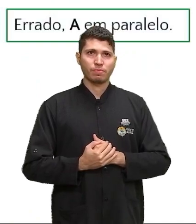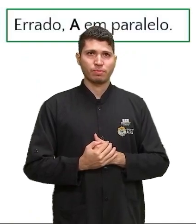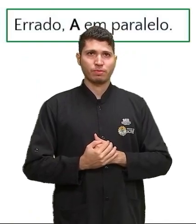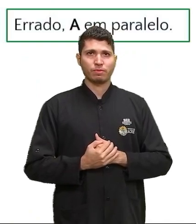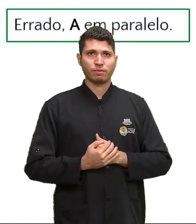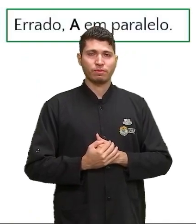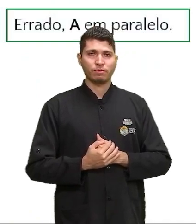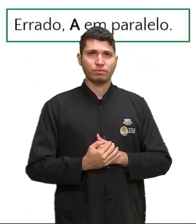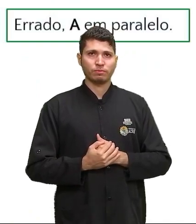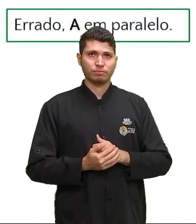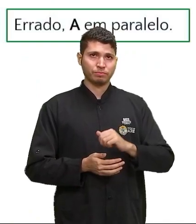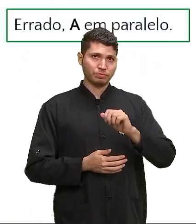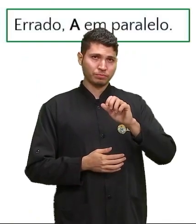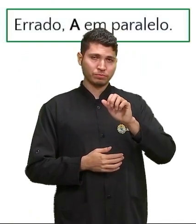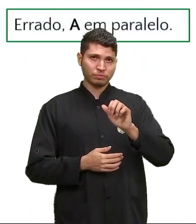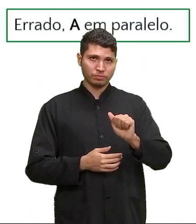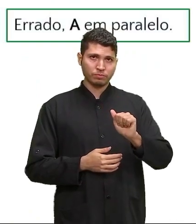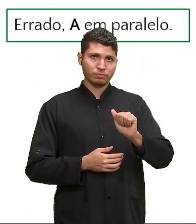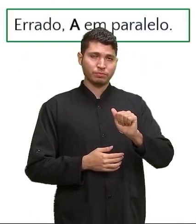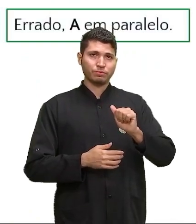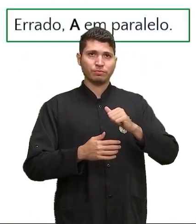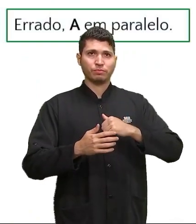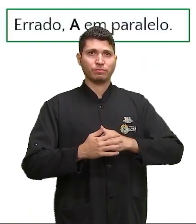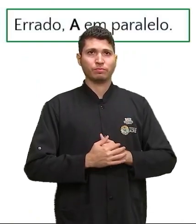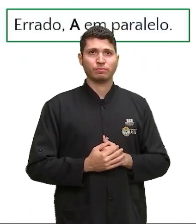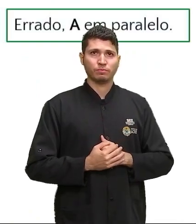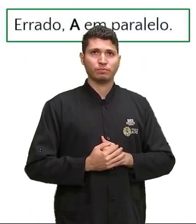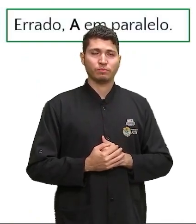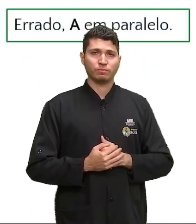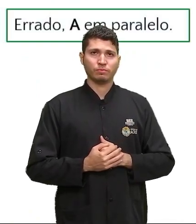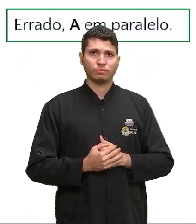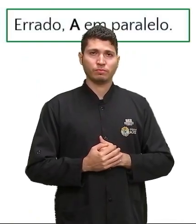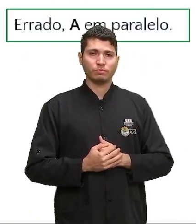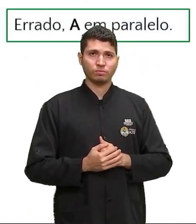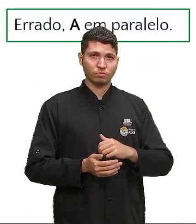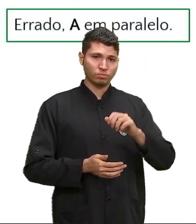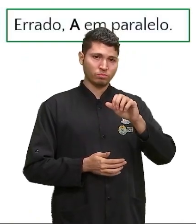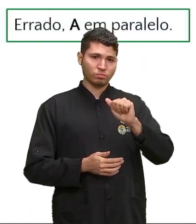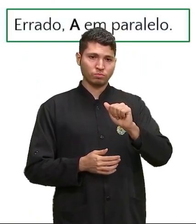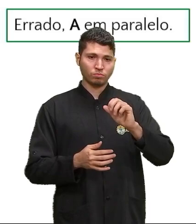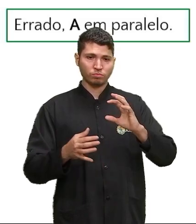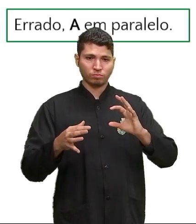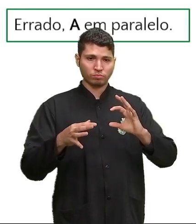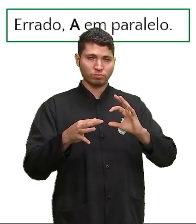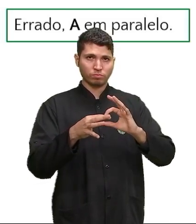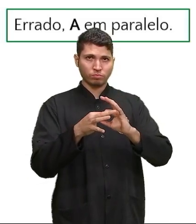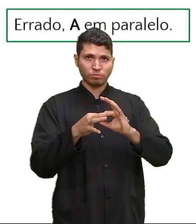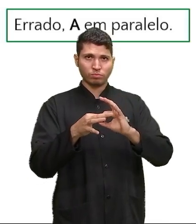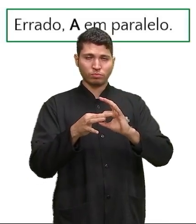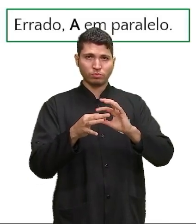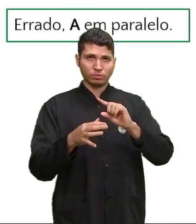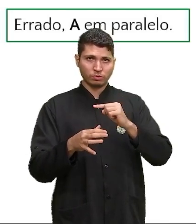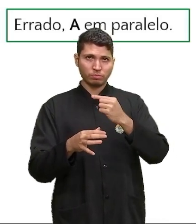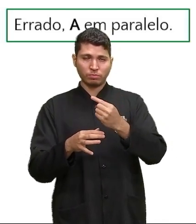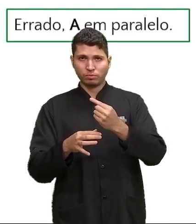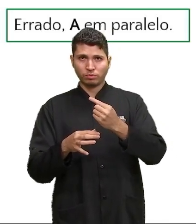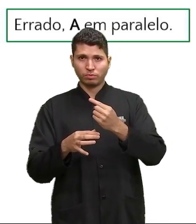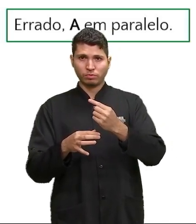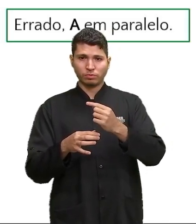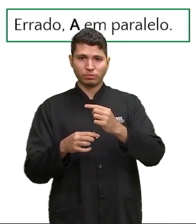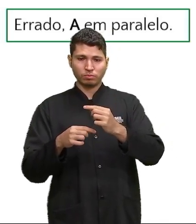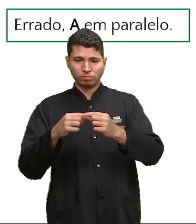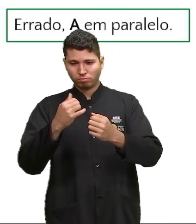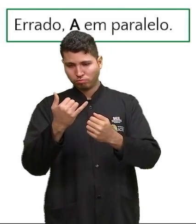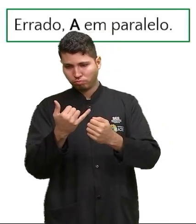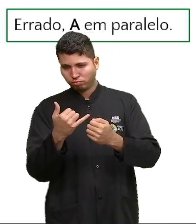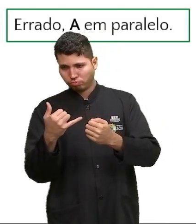Alternativa A. Alternativa A, ela apresenta esse amperímetro ligado pós-resistor, porém em série. Olha que